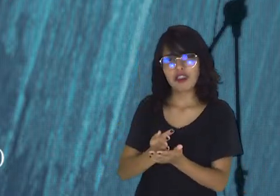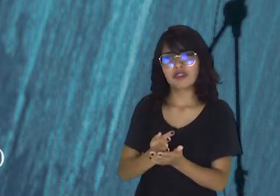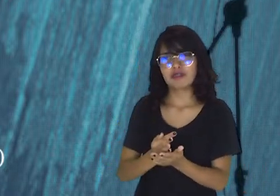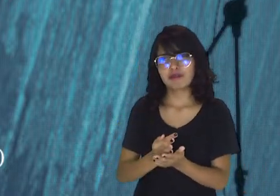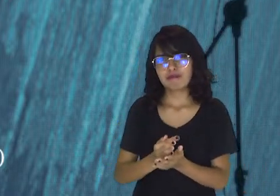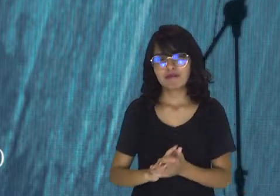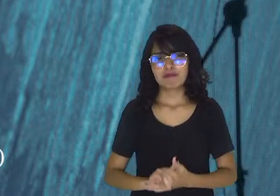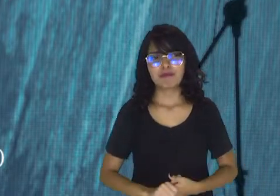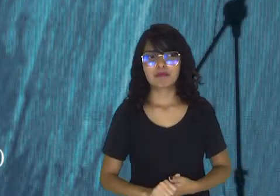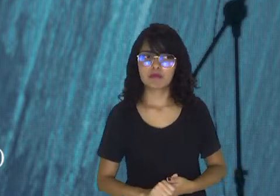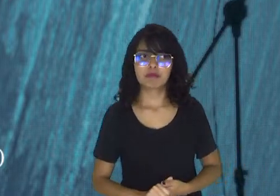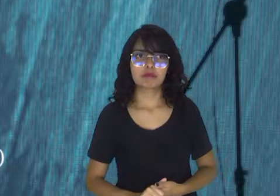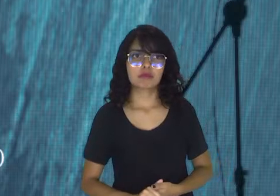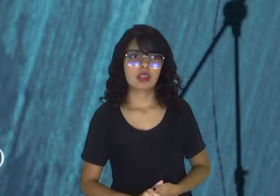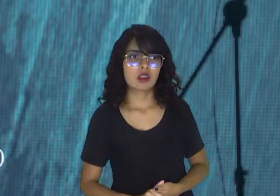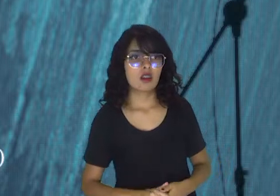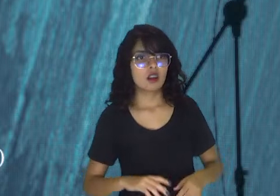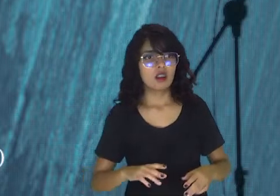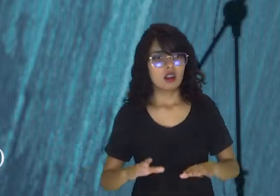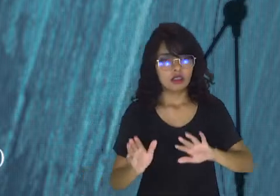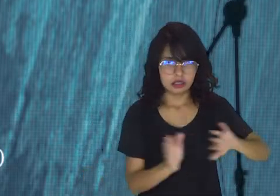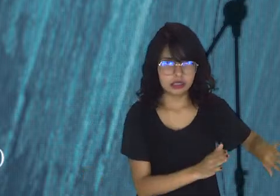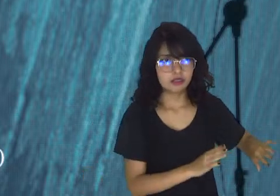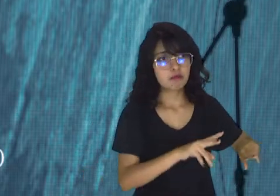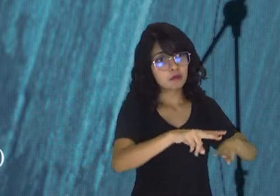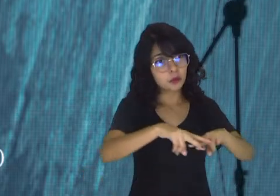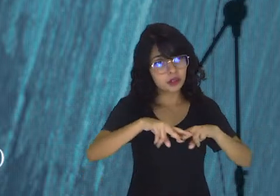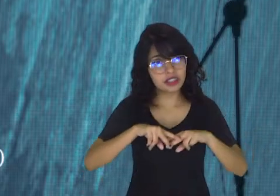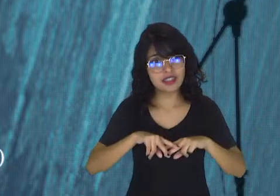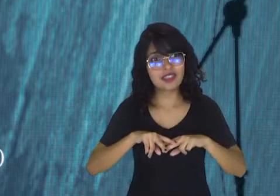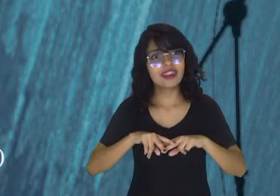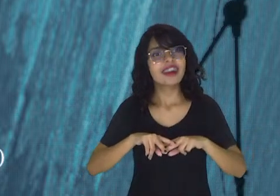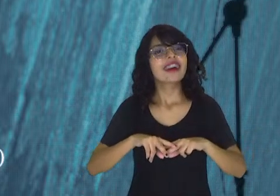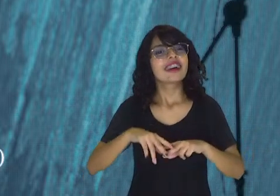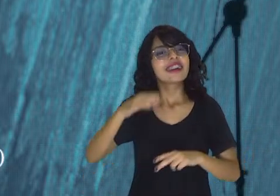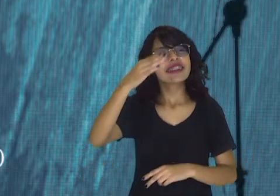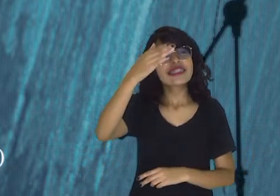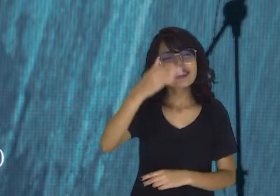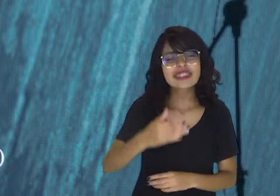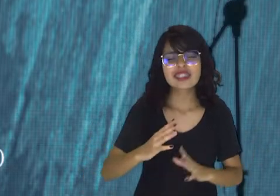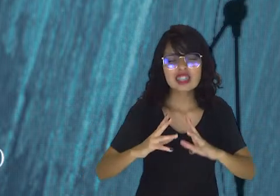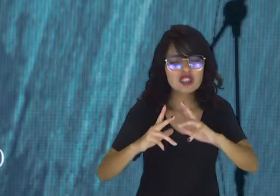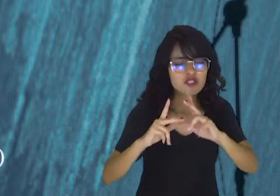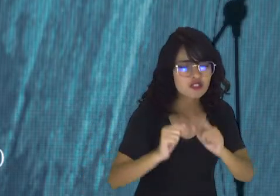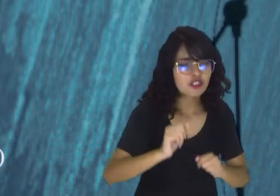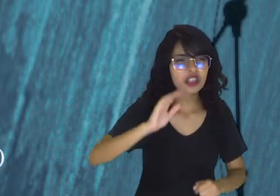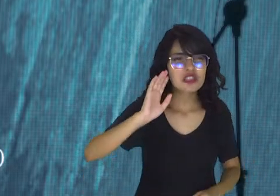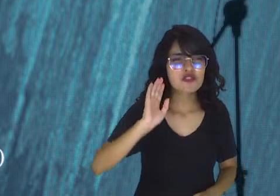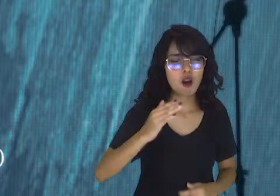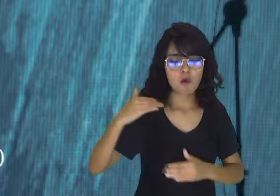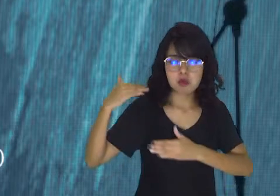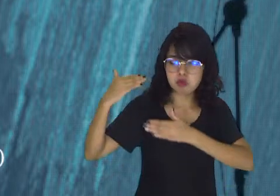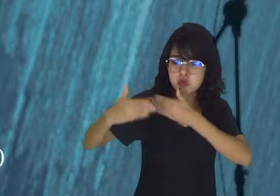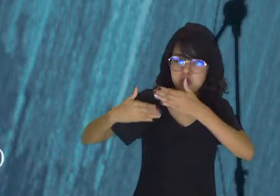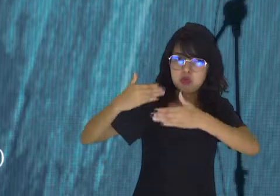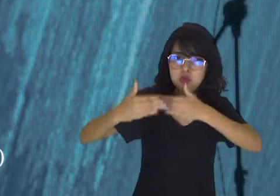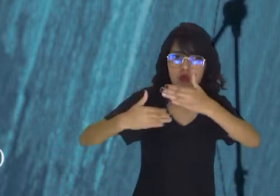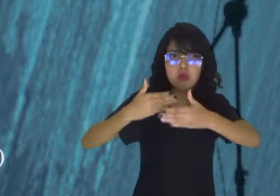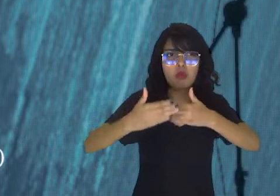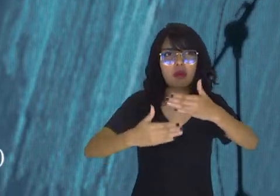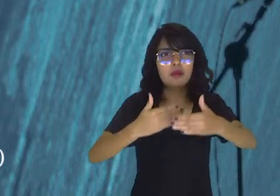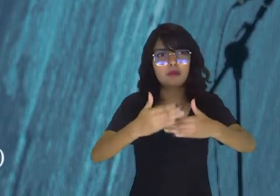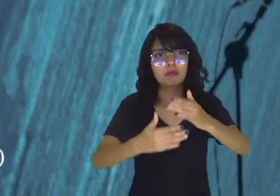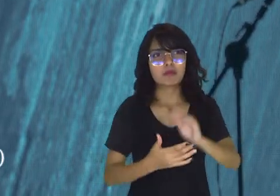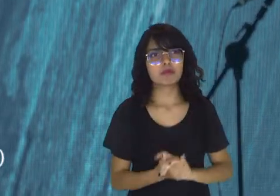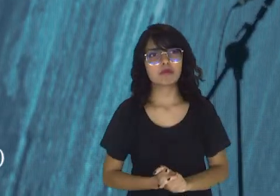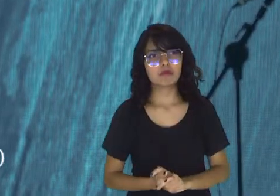Portanto, diante de tudo isso que foi escrito até aqui, em Hebreus 11, onde fala que Cristo é